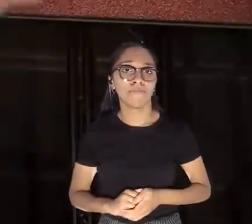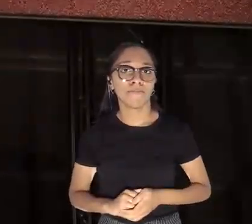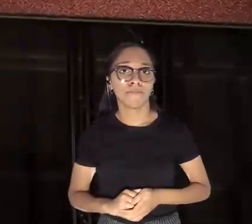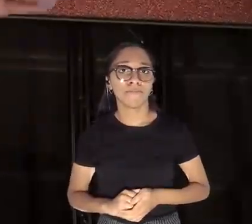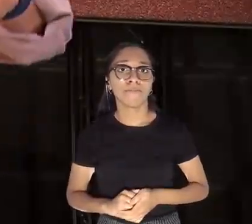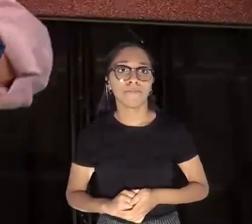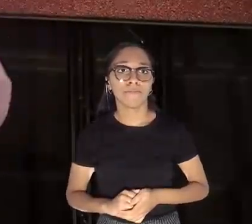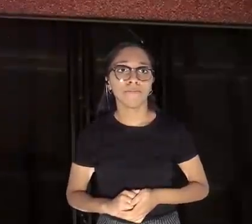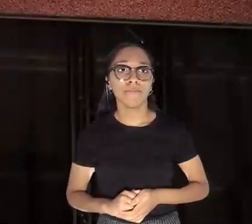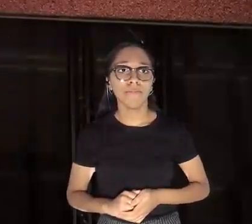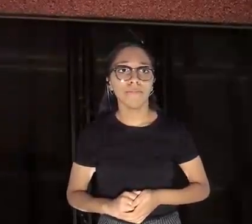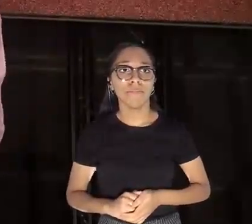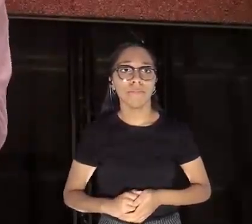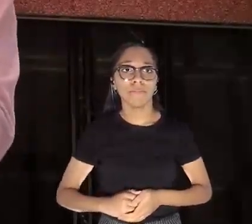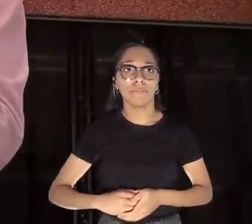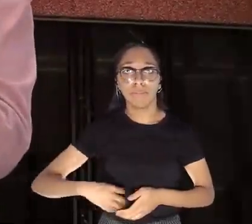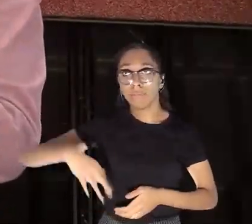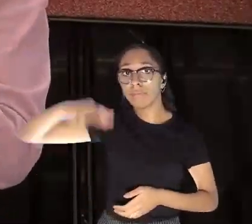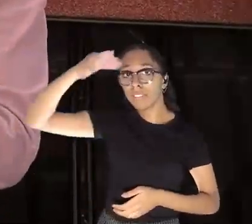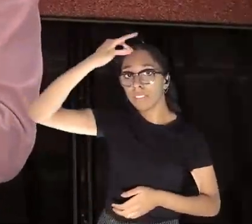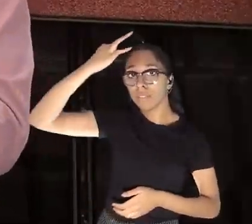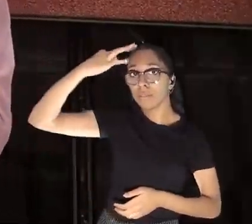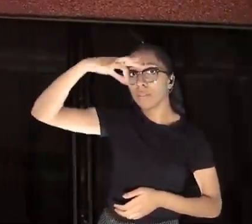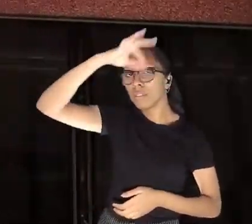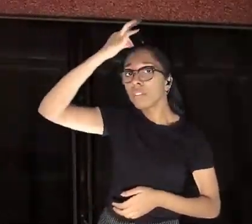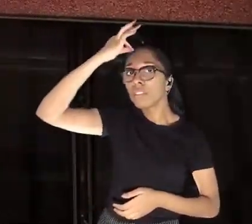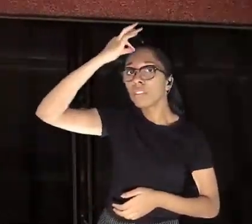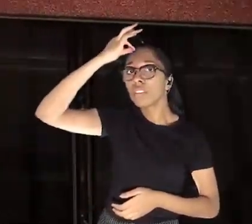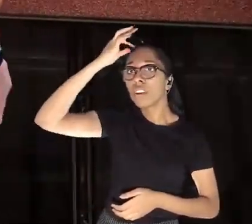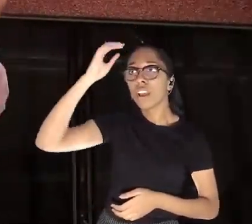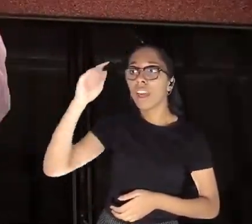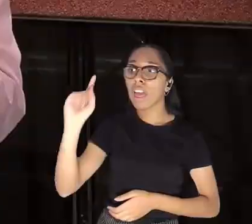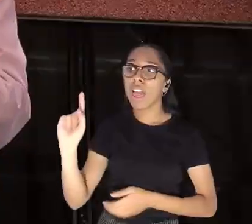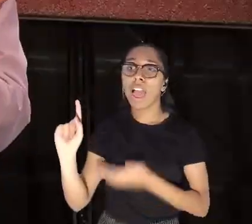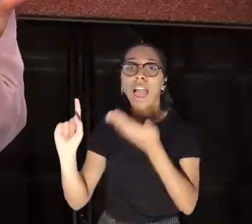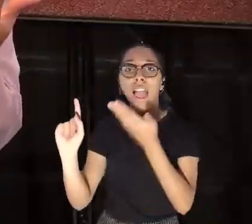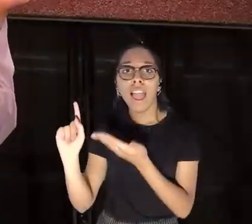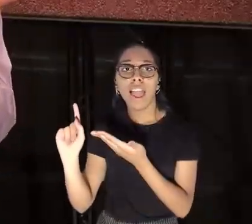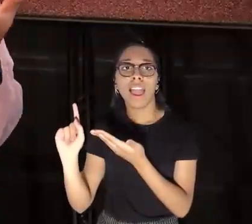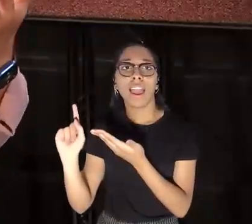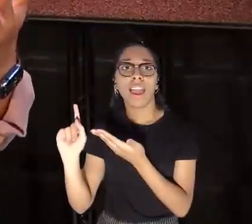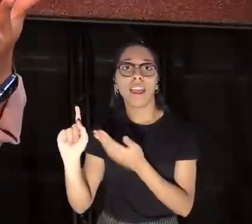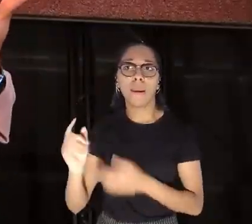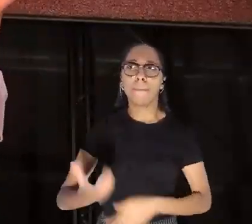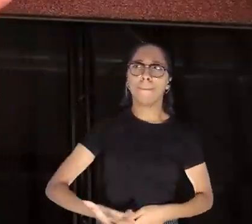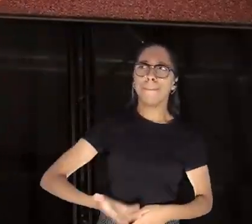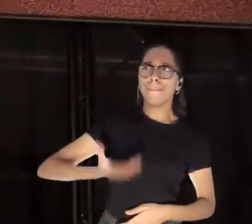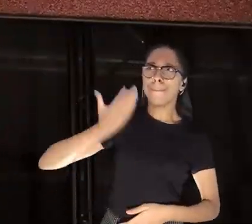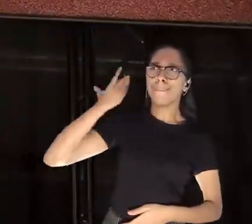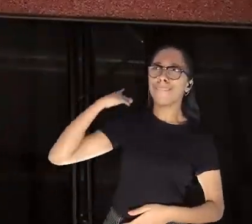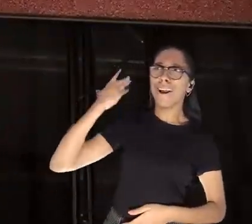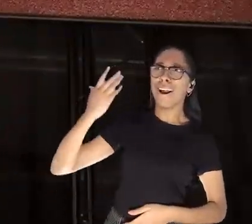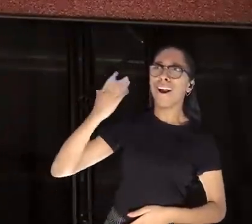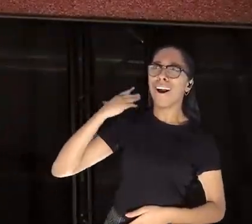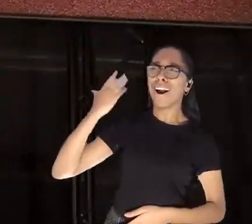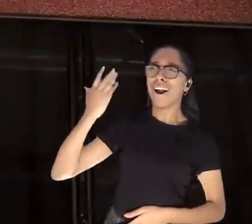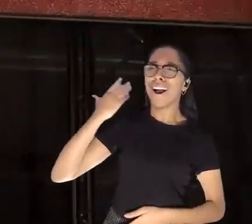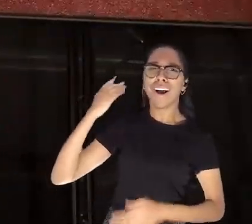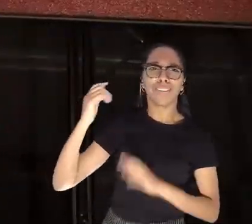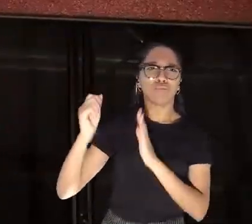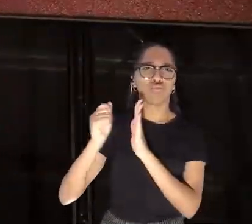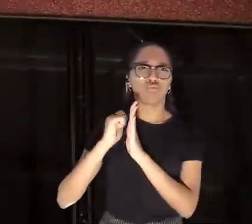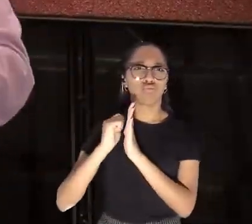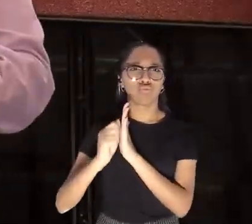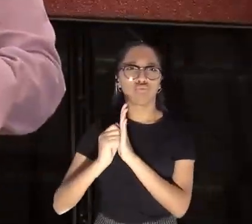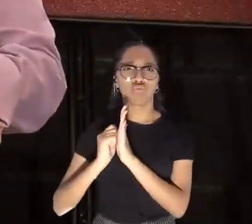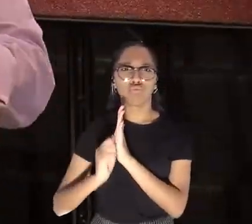É o Espírito Santo que cancela o passado, porque nos faz crer no Evangelho. É o Espírito Santo